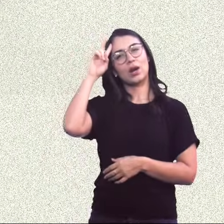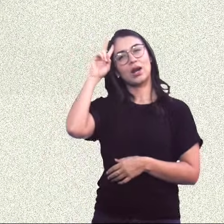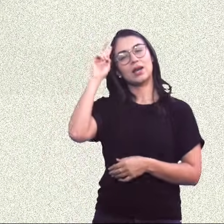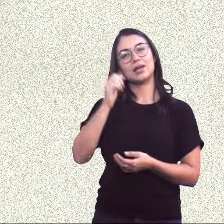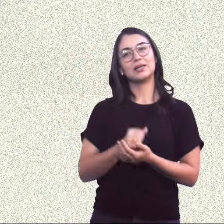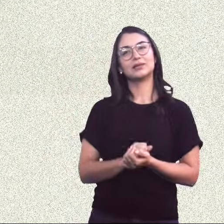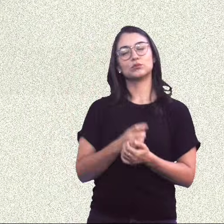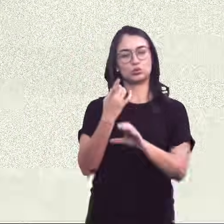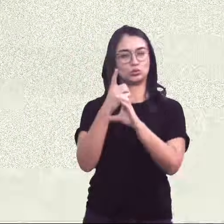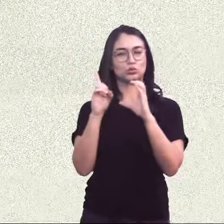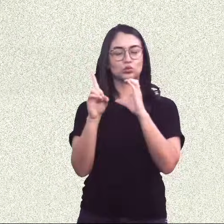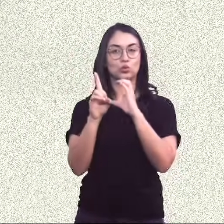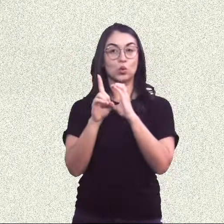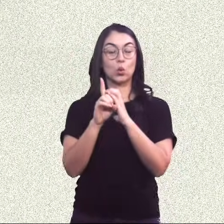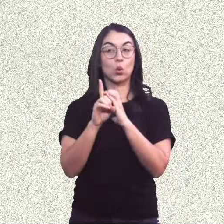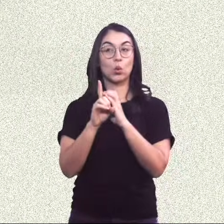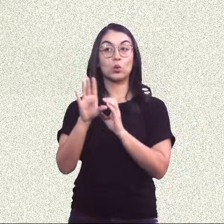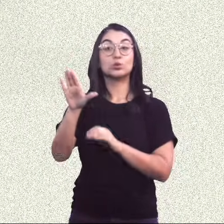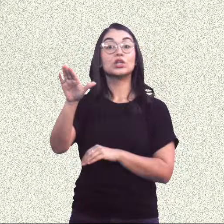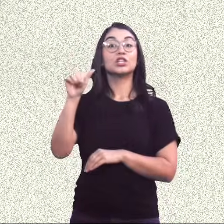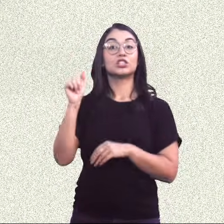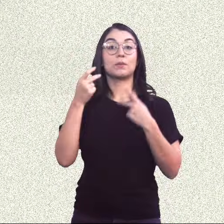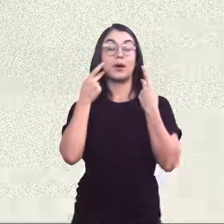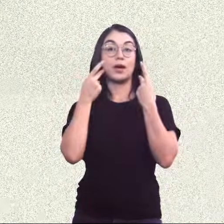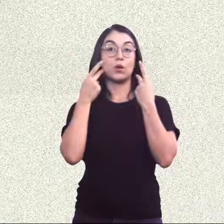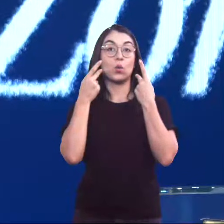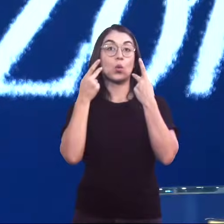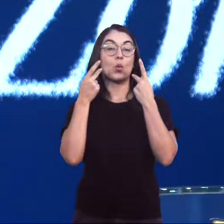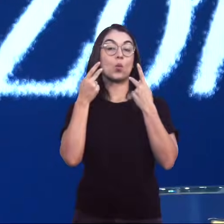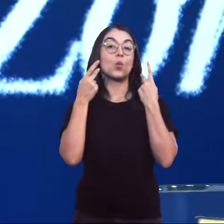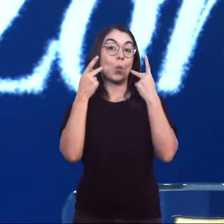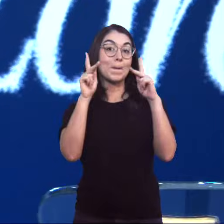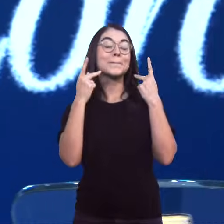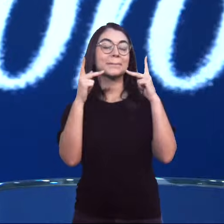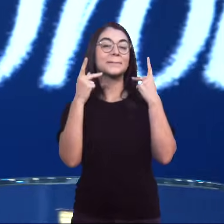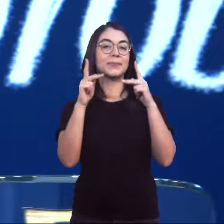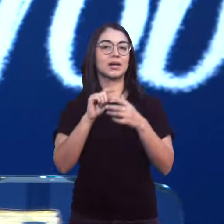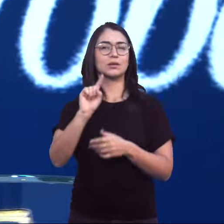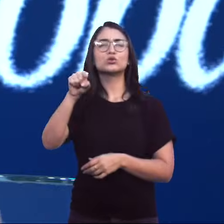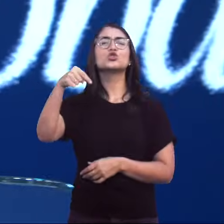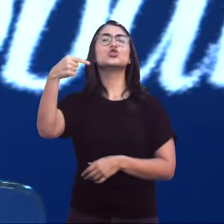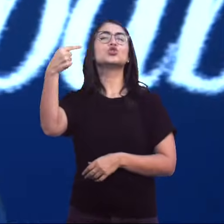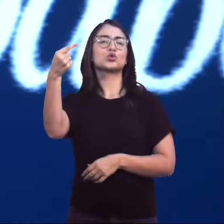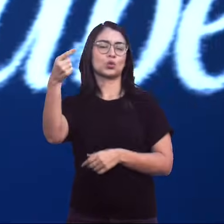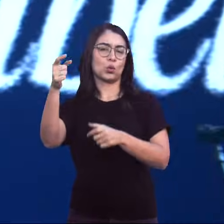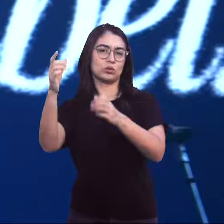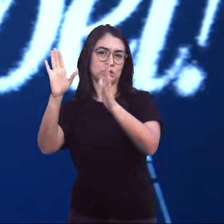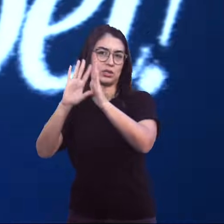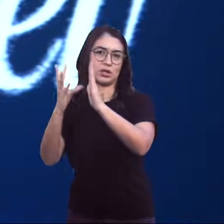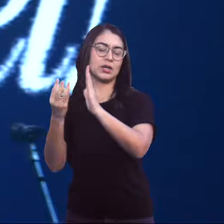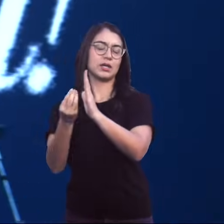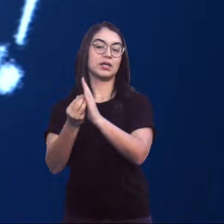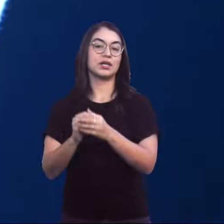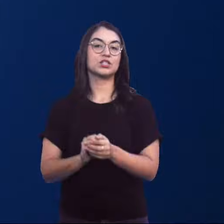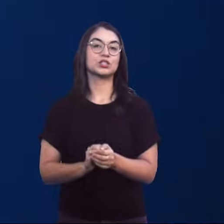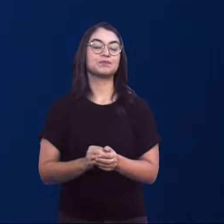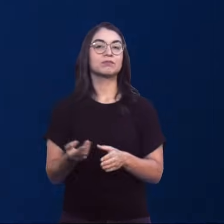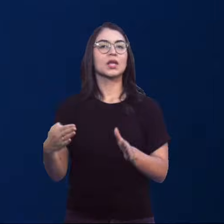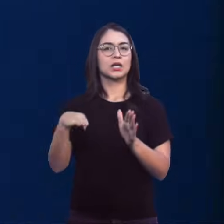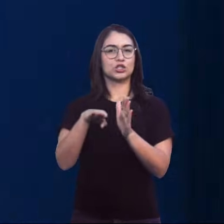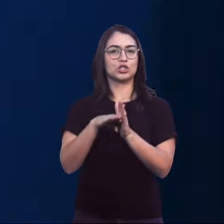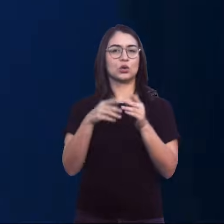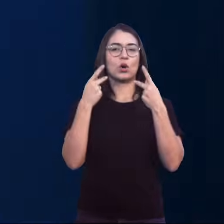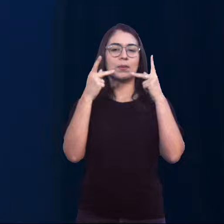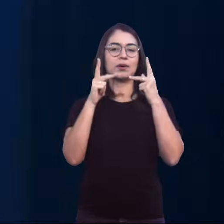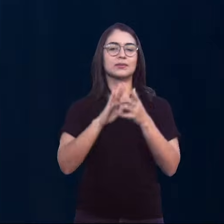e um dia chamaram um pregador de fora para pregar. E aí ele chegou no culto e ele falou assim,